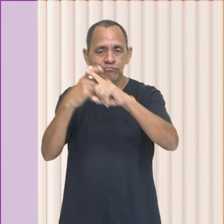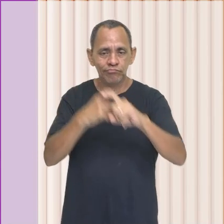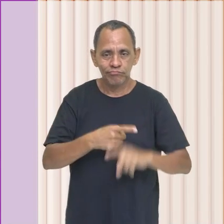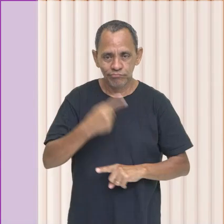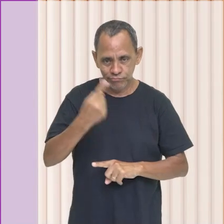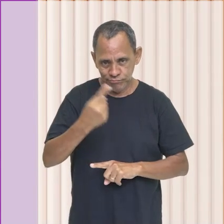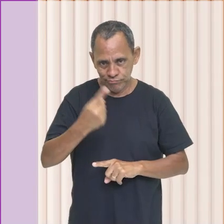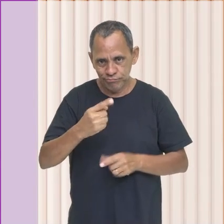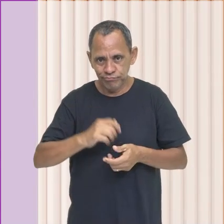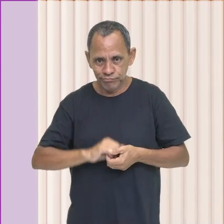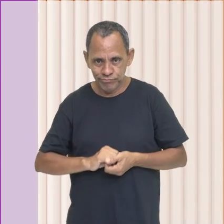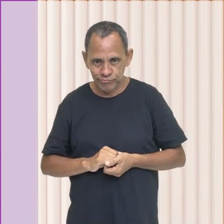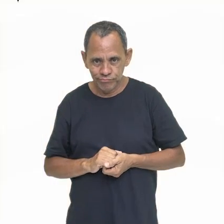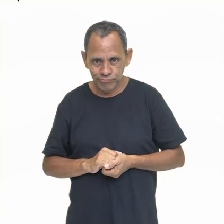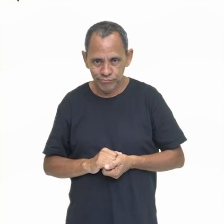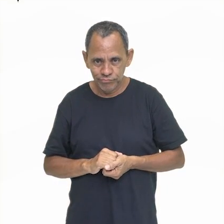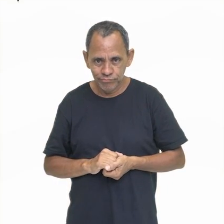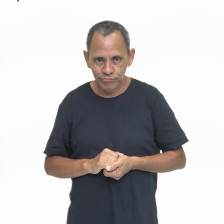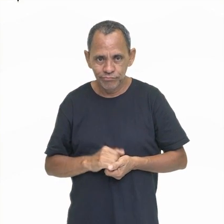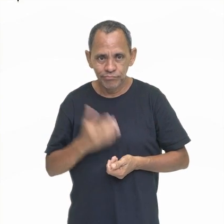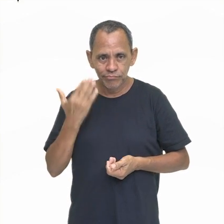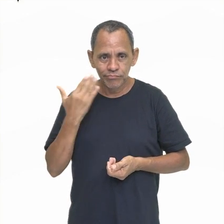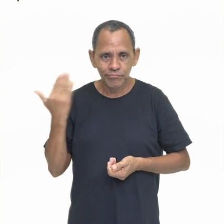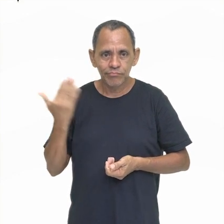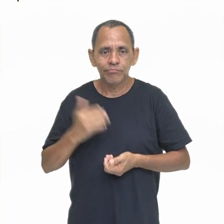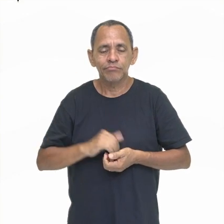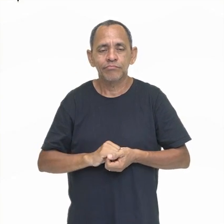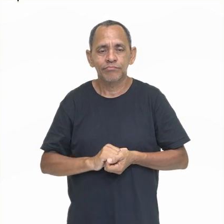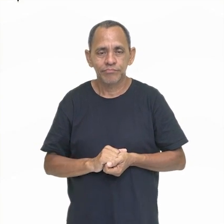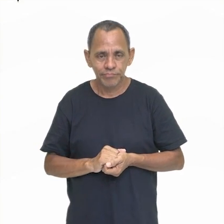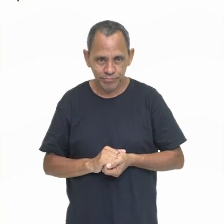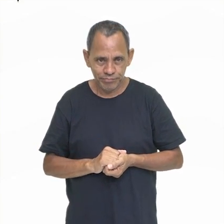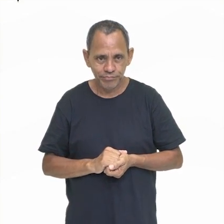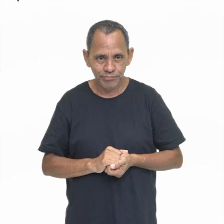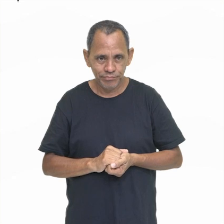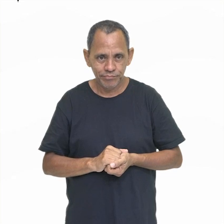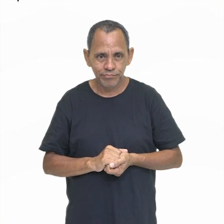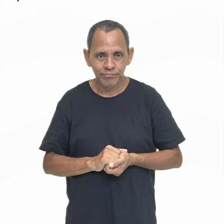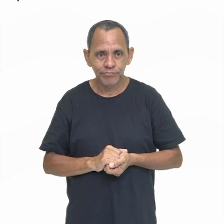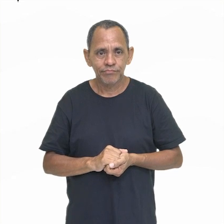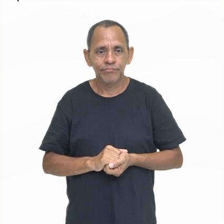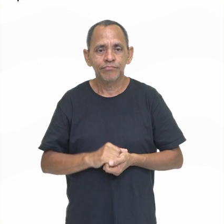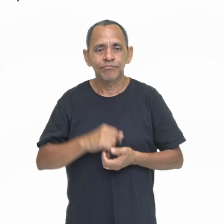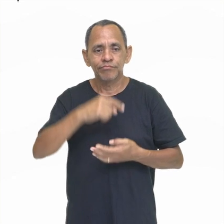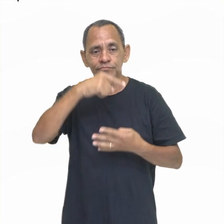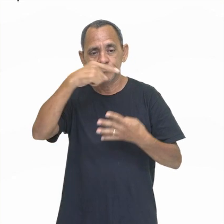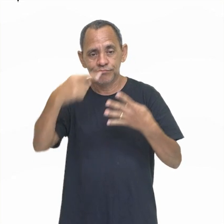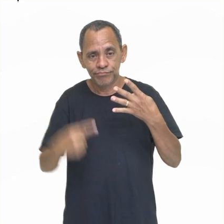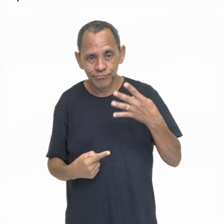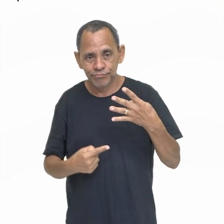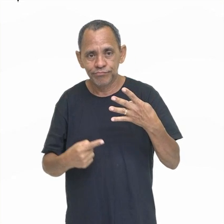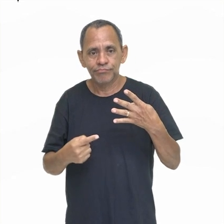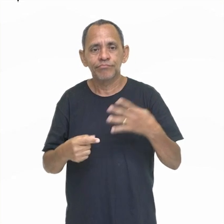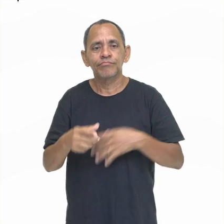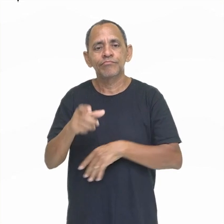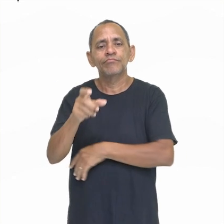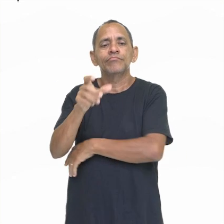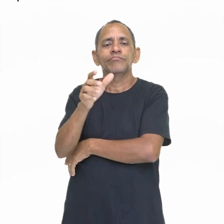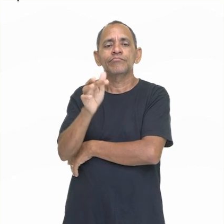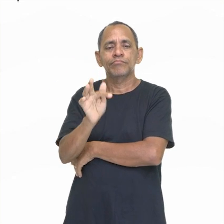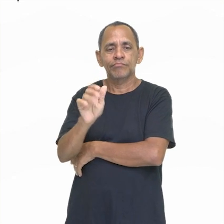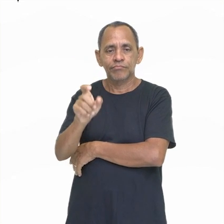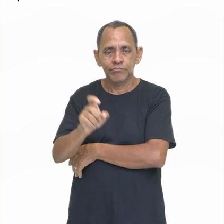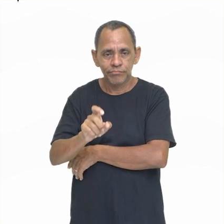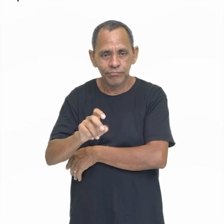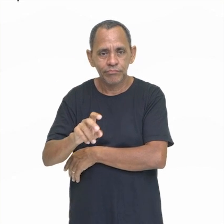grau vamos ver aqui alguns exemplos que nós mencionamos né então nós temos aí ó o exemplo né FX =